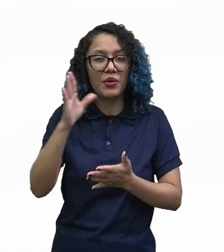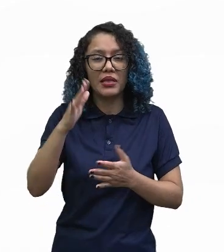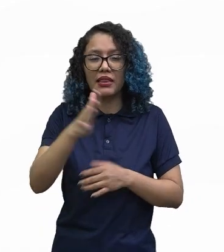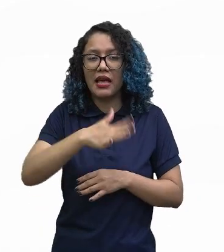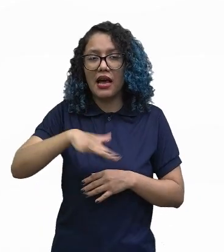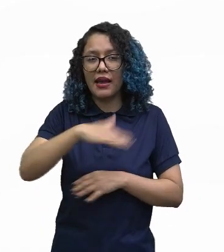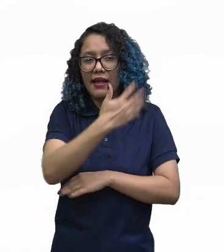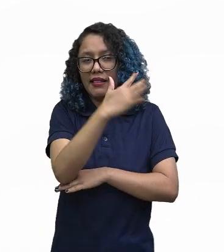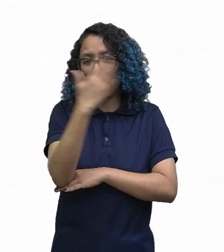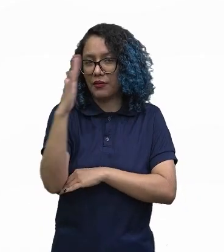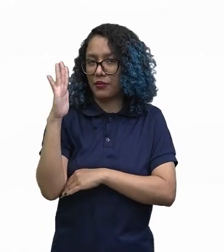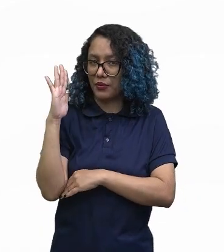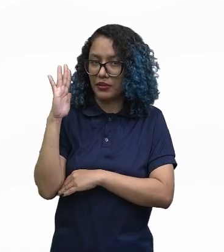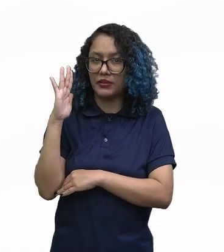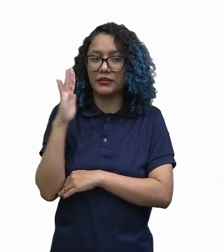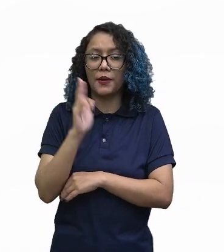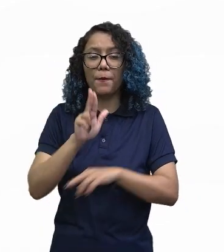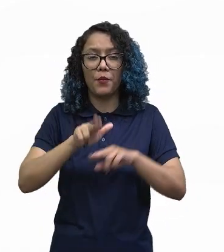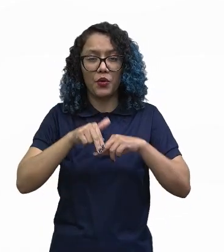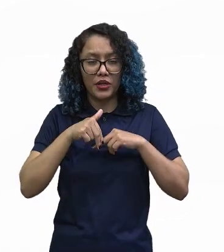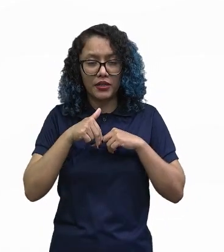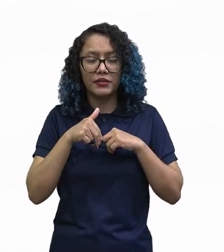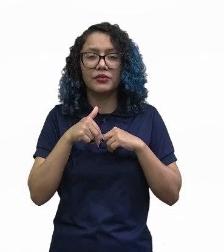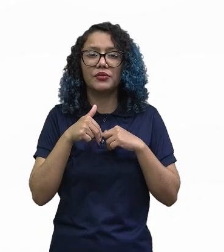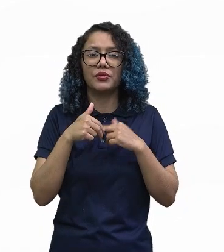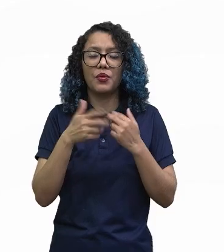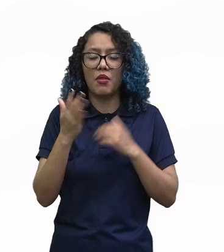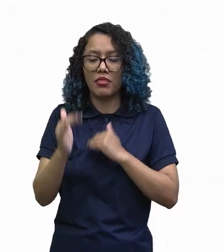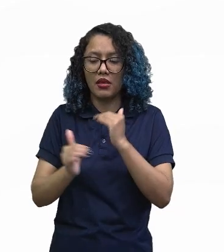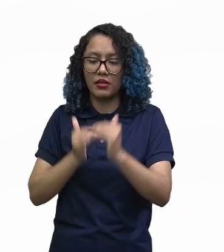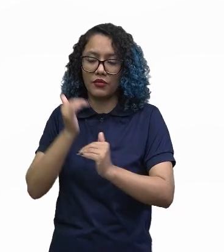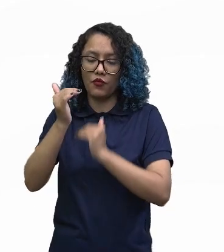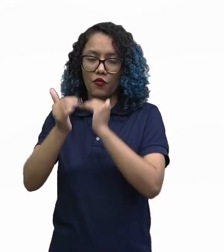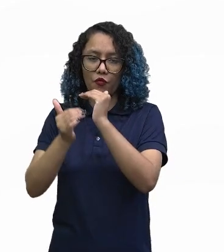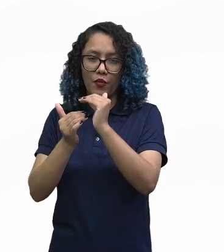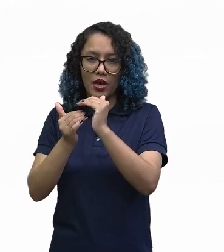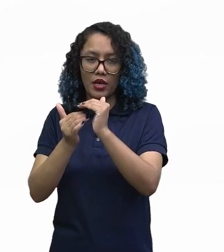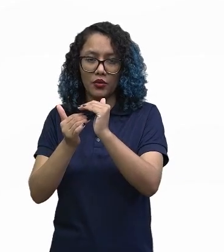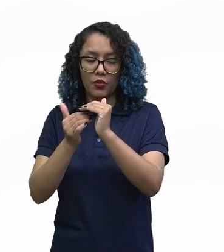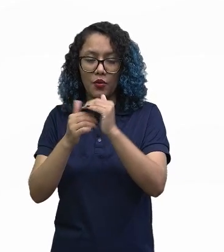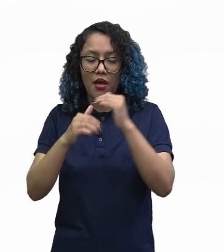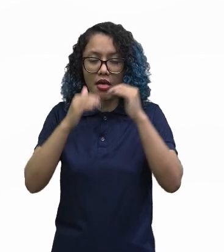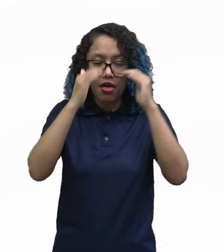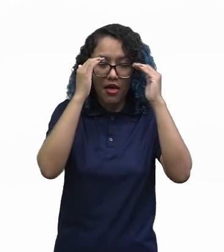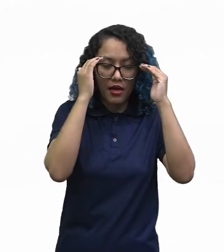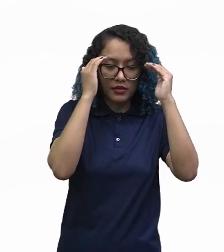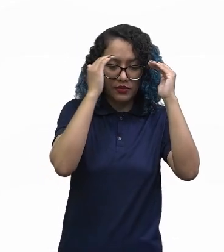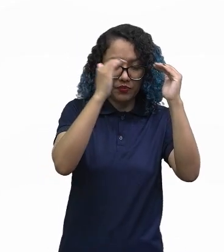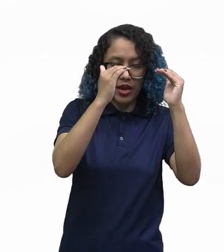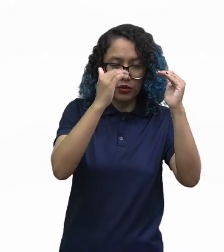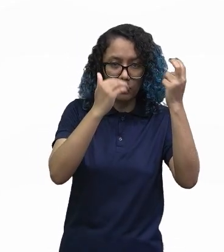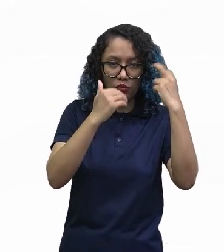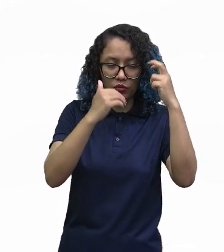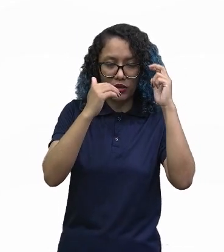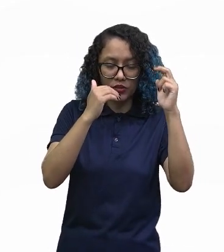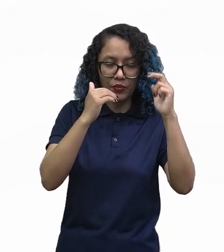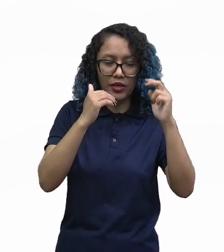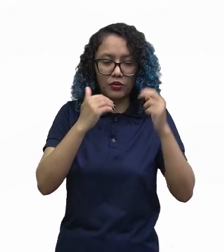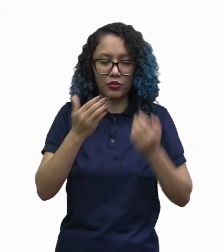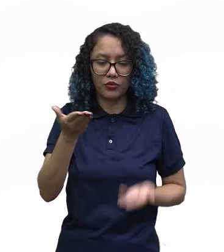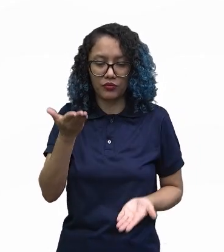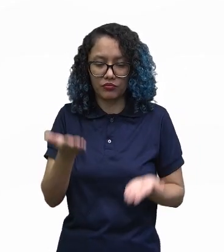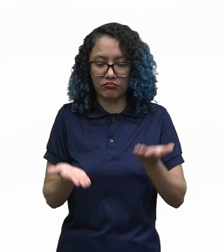Então, esse equilíbrio entre o desenvolvimento, né, e o respeito à cultura, ele também é